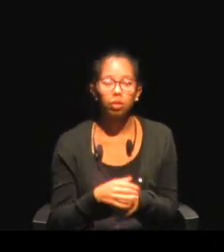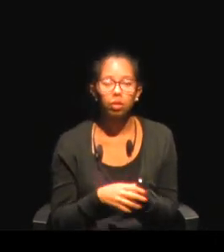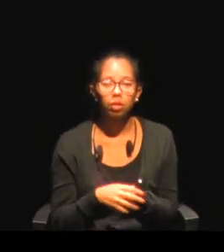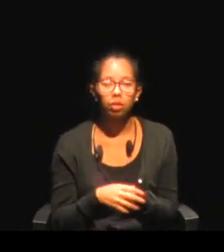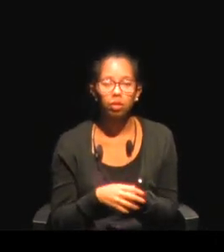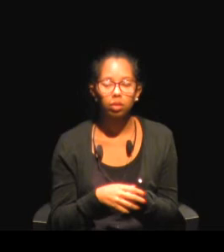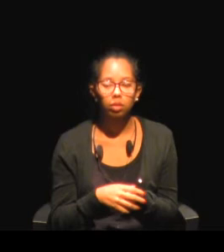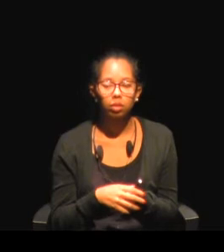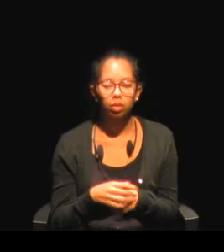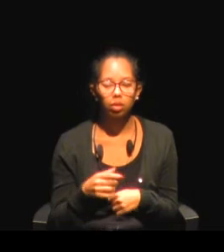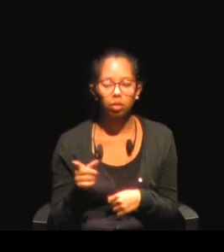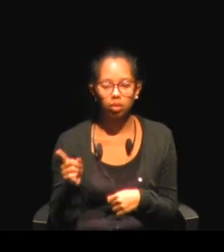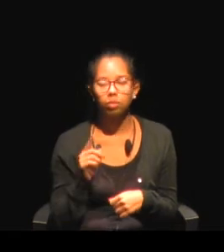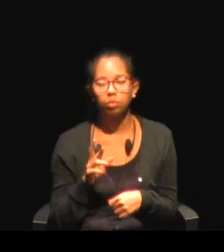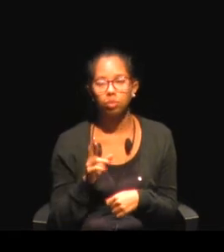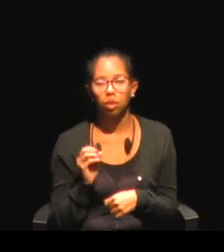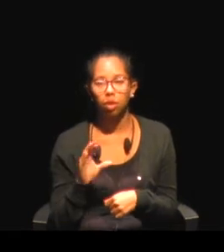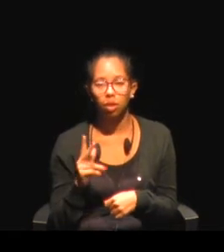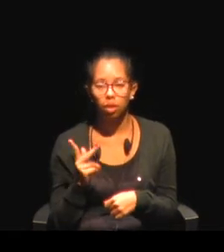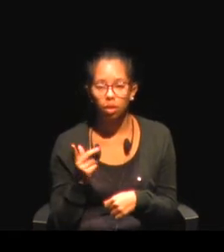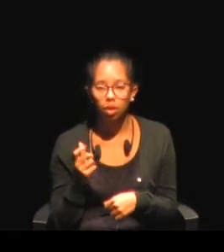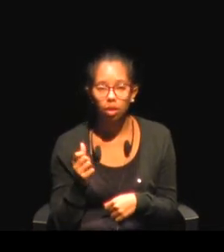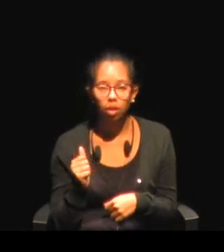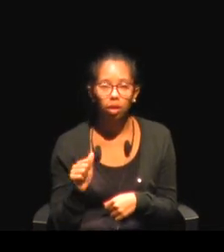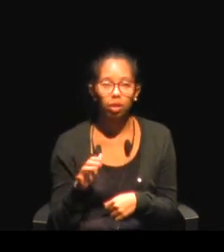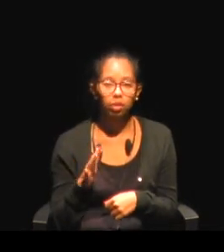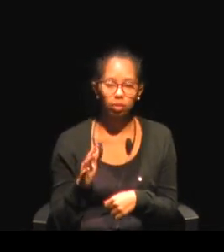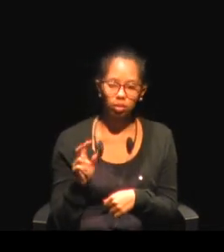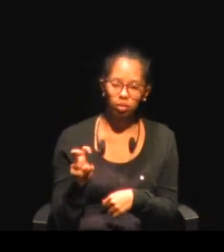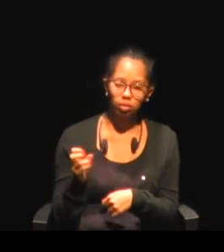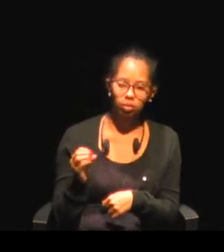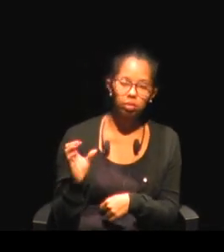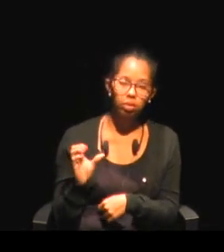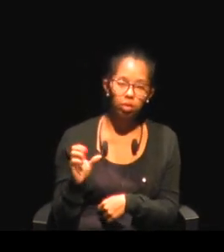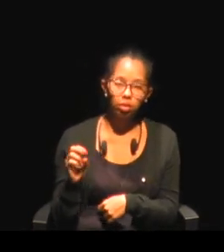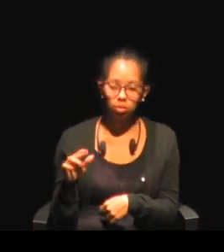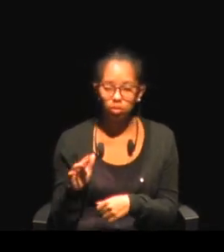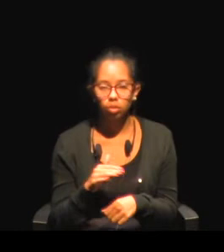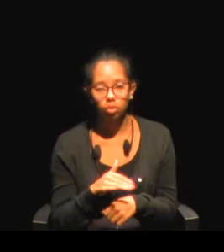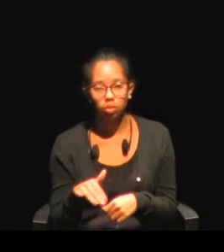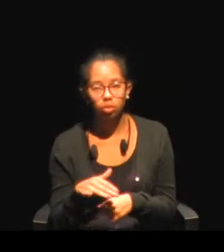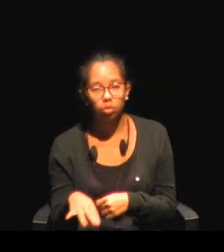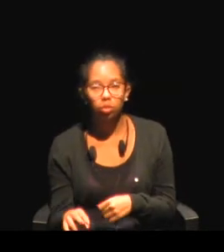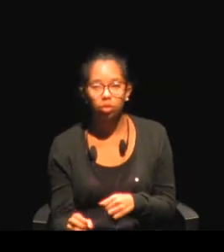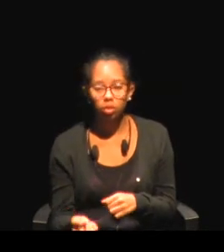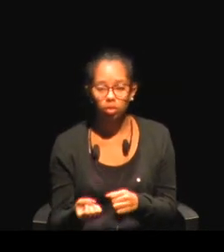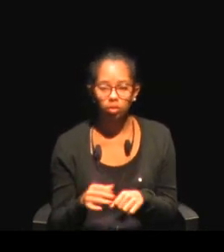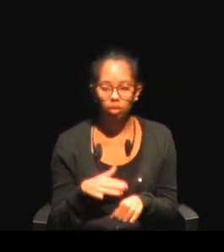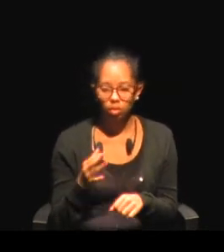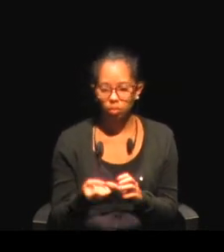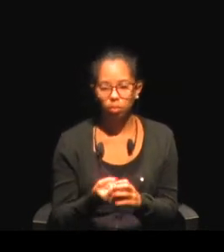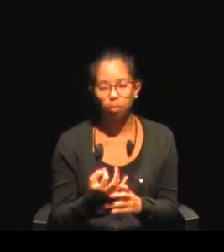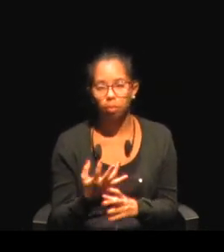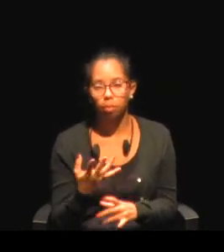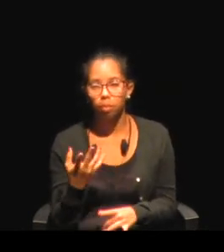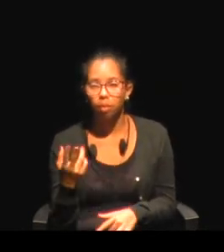foi limpar depois lá, a rocha é aflorante mesmo. É uma rocha assim que está a 30 centímetros do chão, a 50 centímetros do chão, e aflora